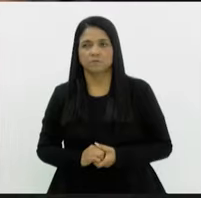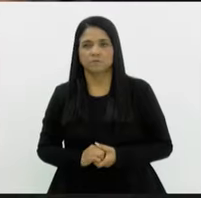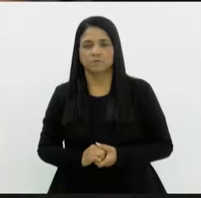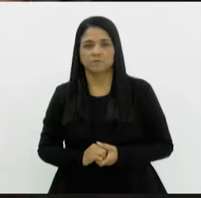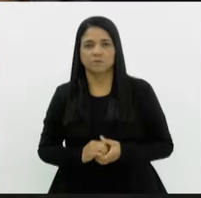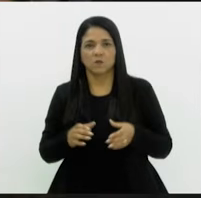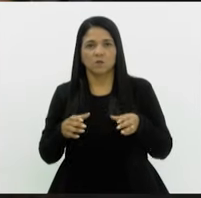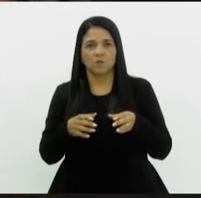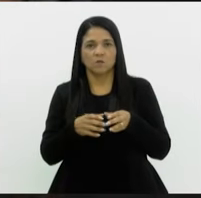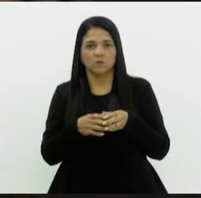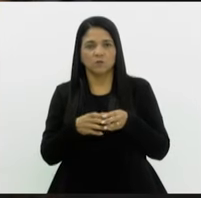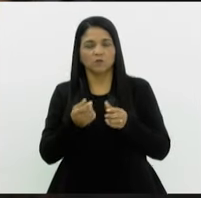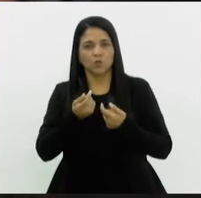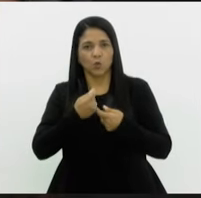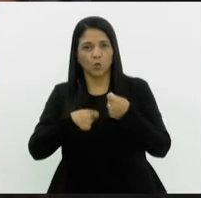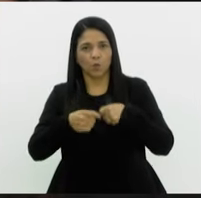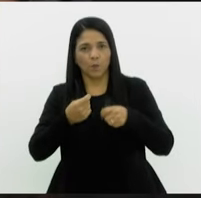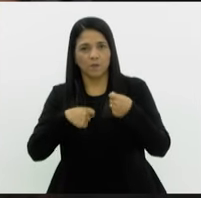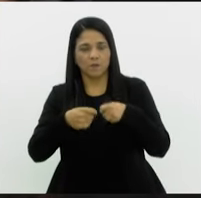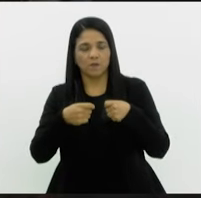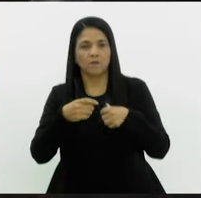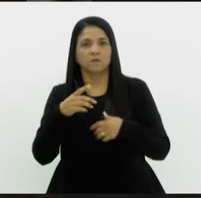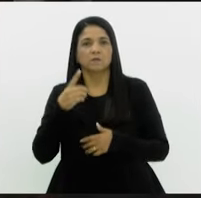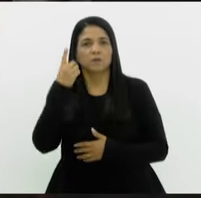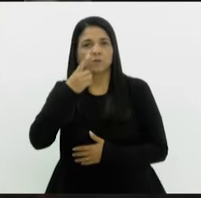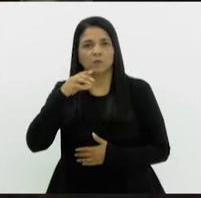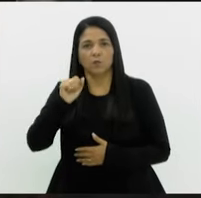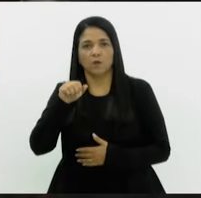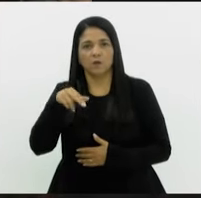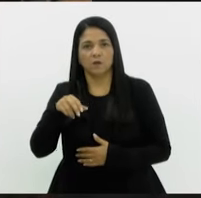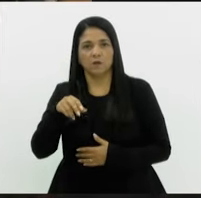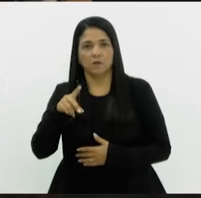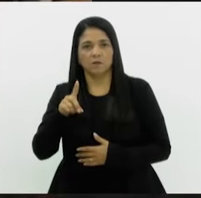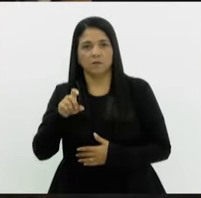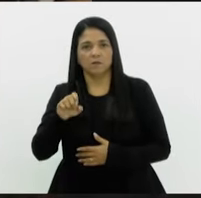Pela Comissão de Economia, deputado Anderson Moraes.